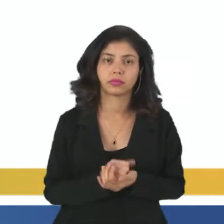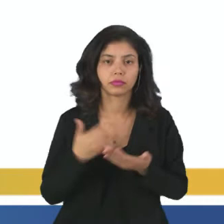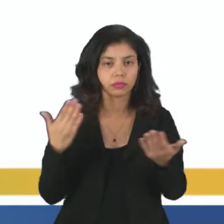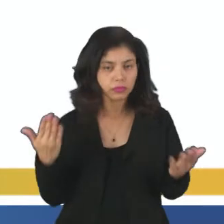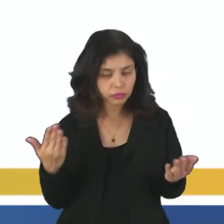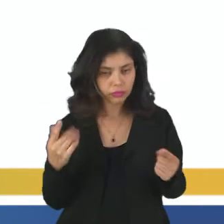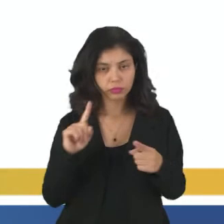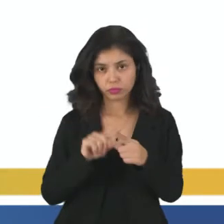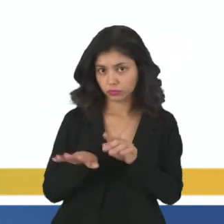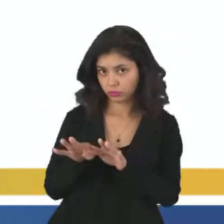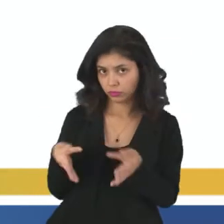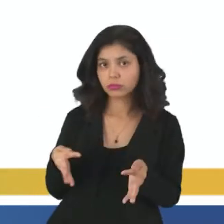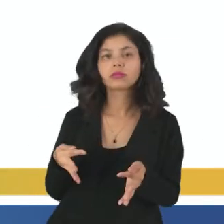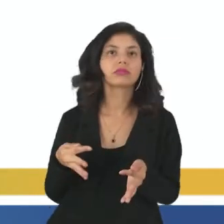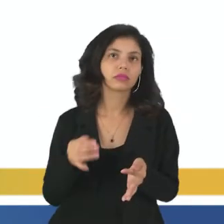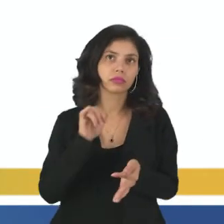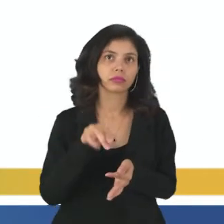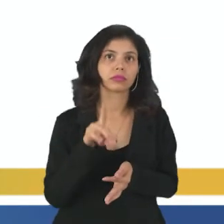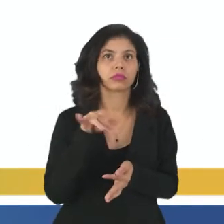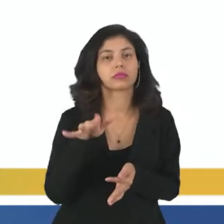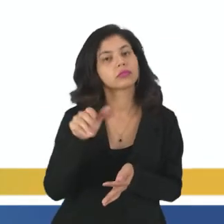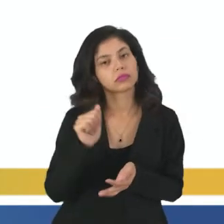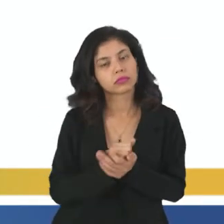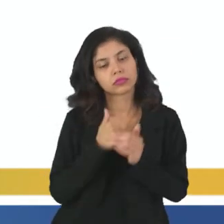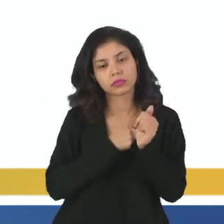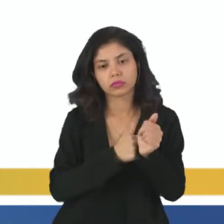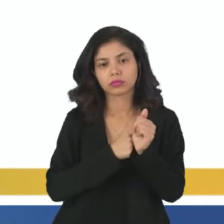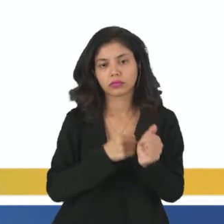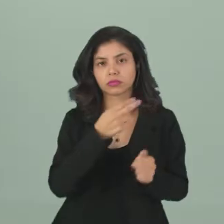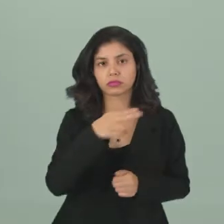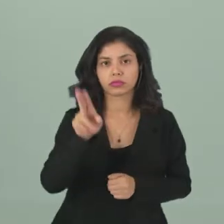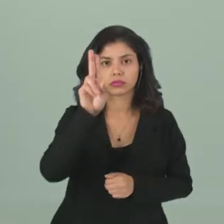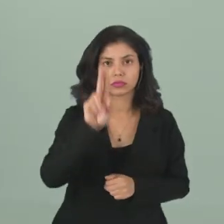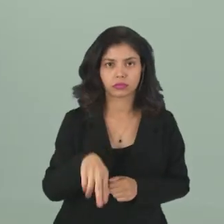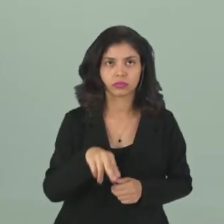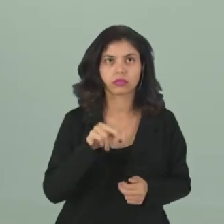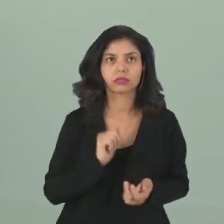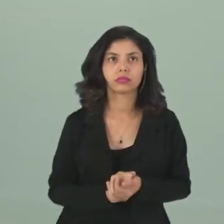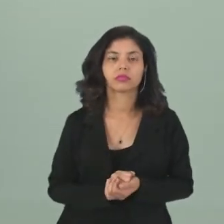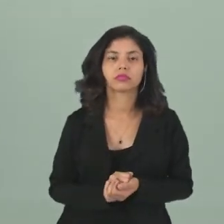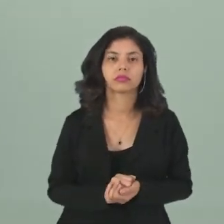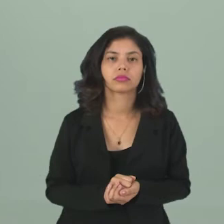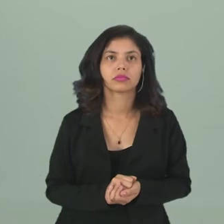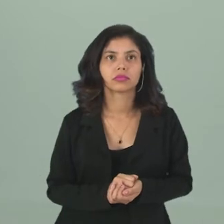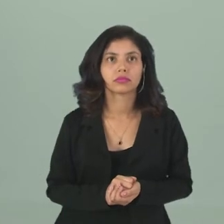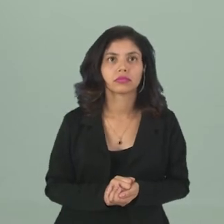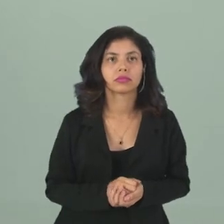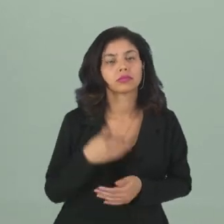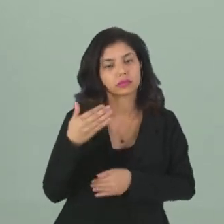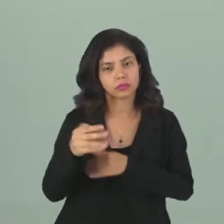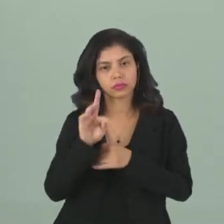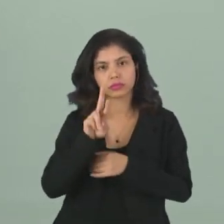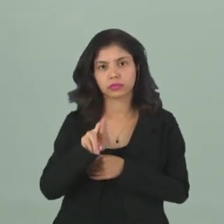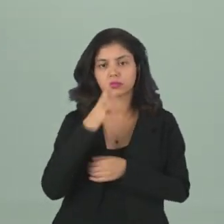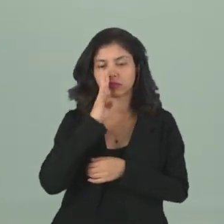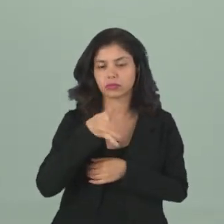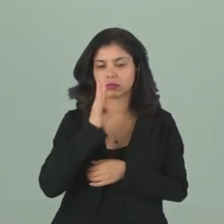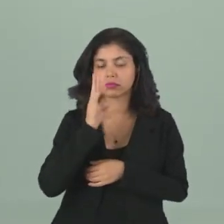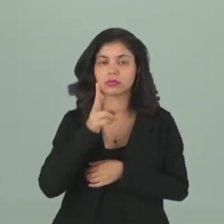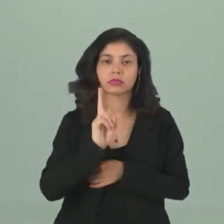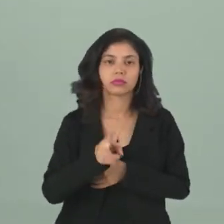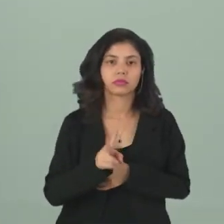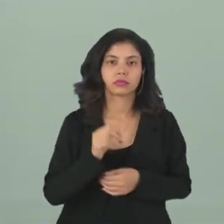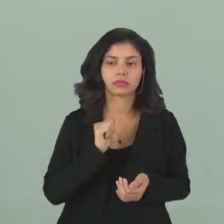simplesmente por essa indulgência que era cedida pelo Papa, certo? Então, ele criticava duramente